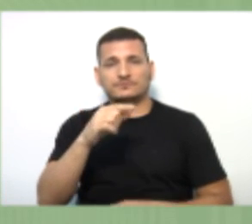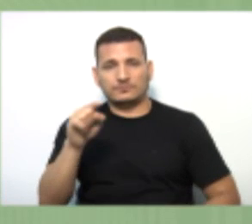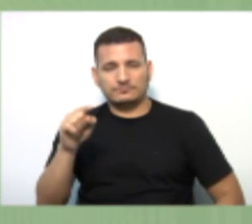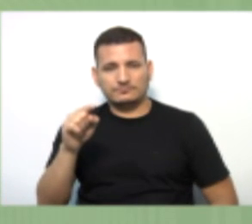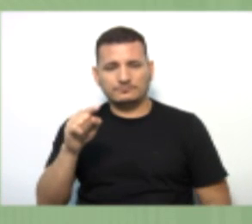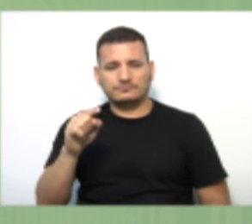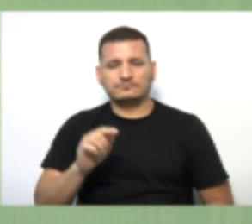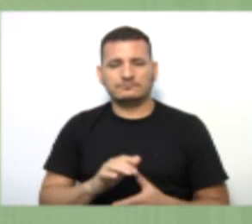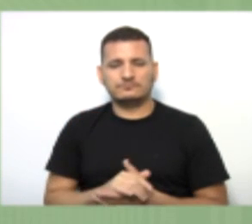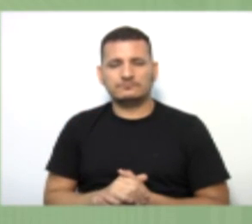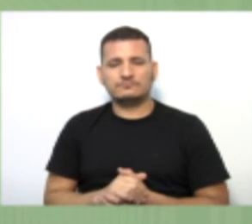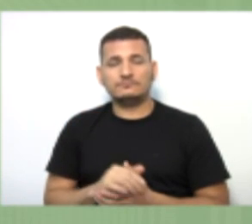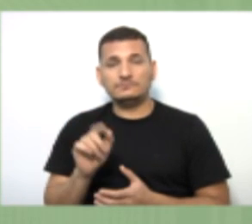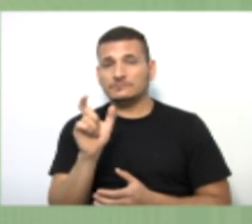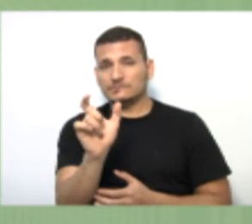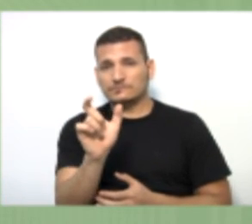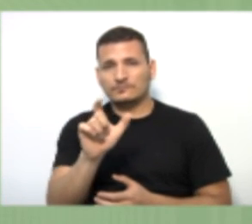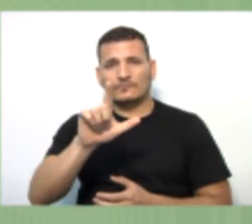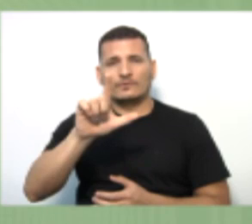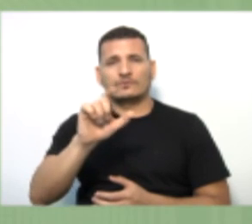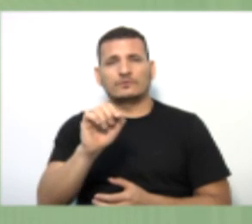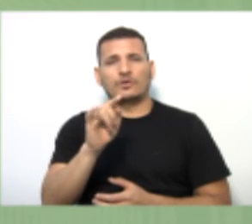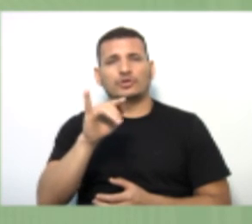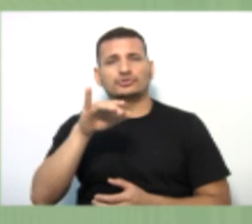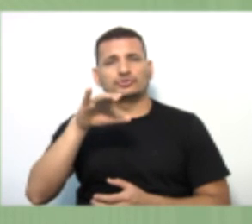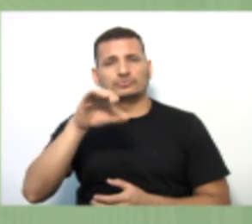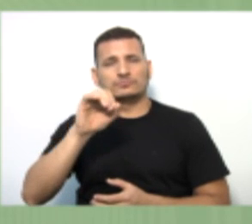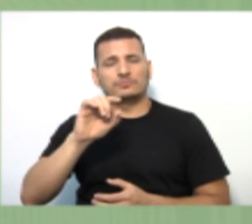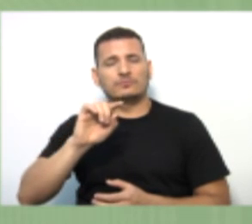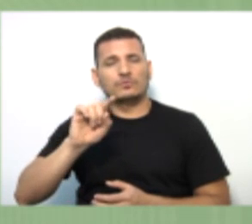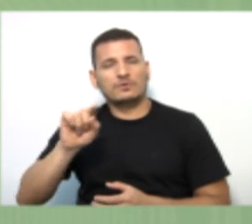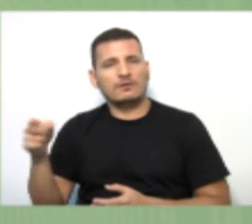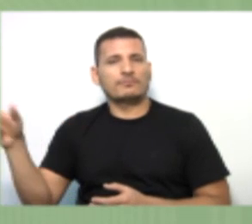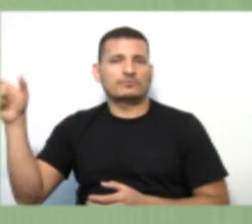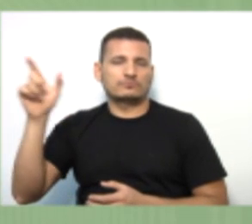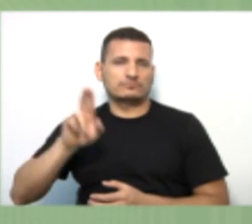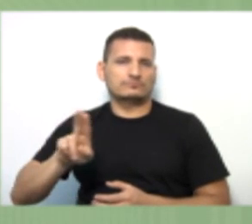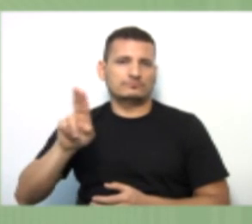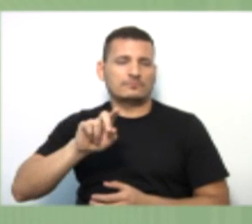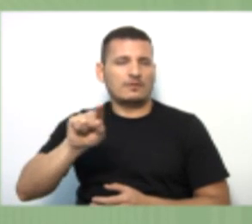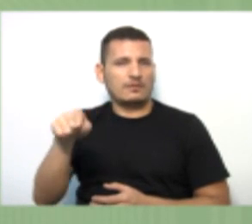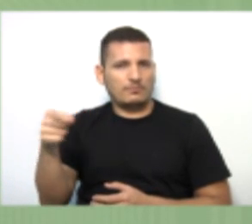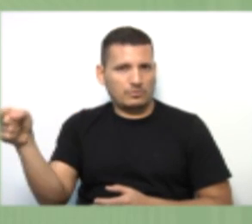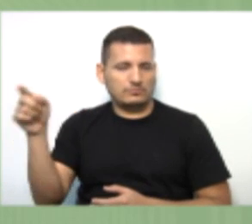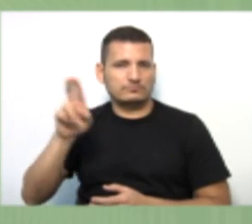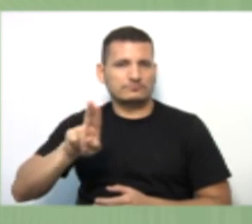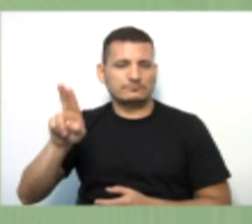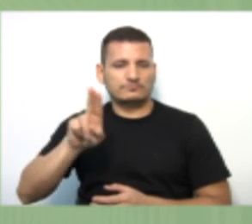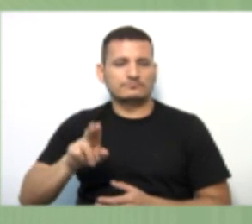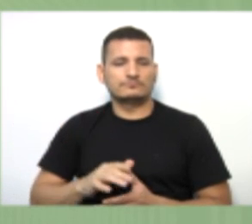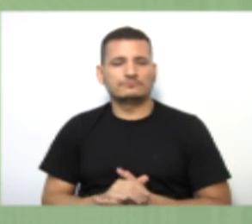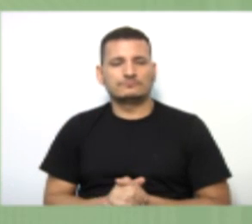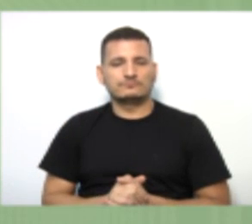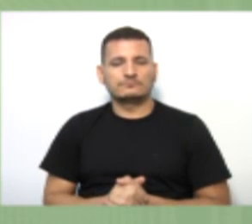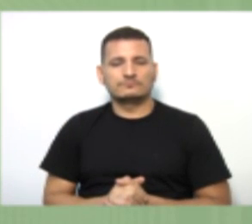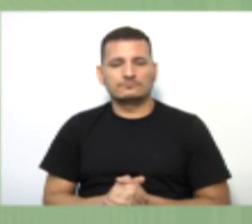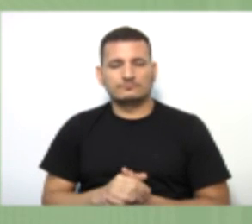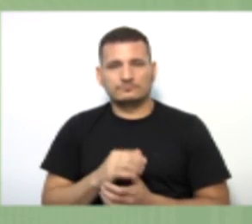lógica, o ilógico, só passou a ser utilizado mais tarde. Vamos lá. Eu já